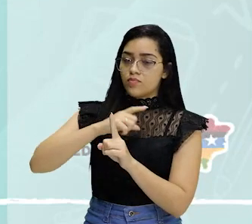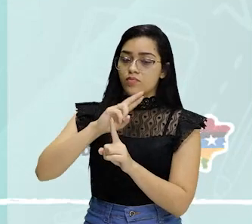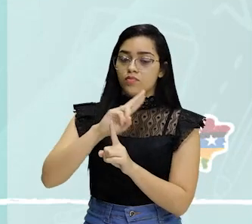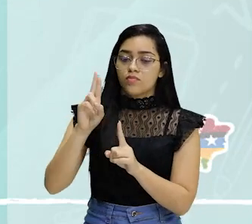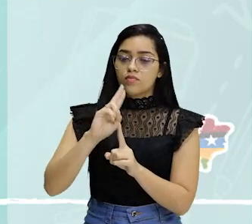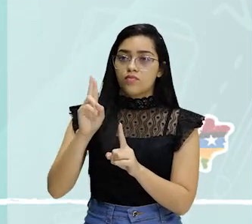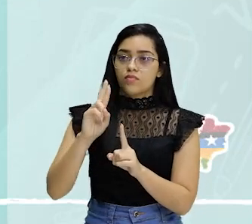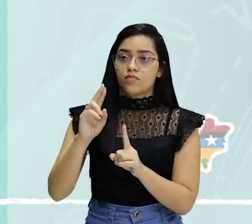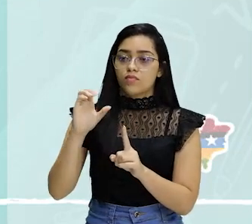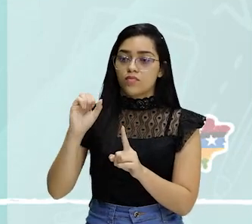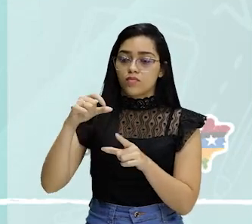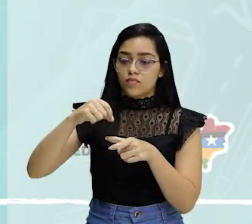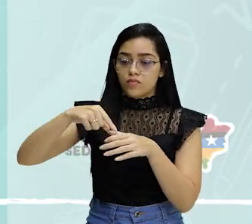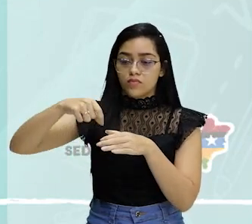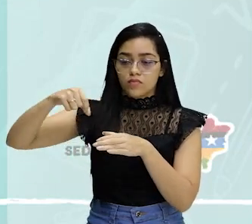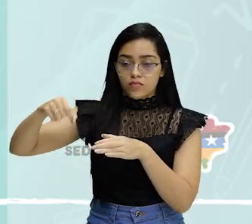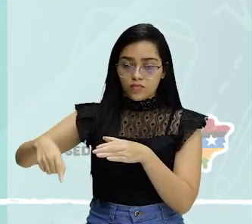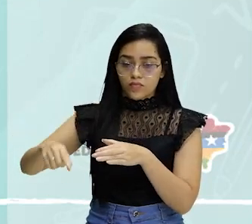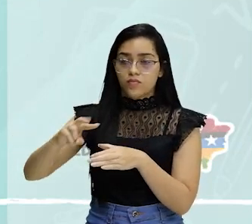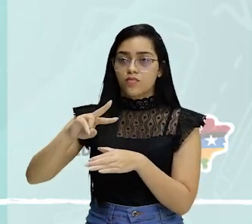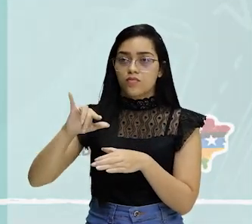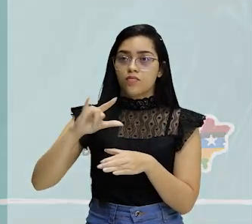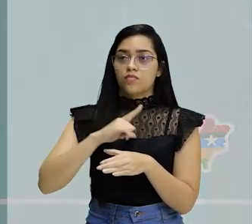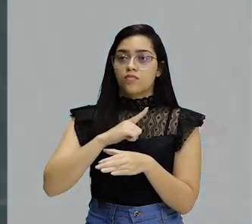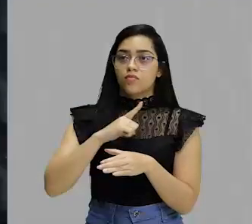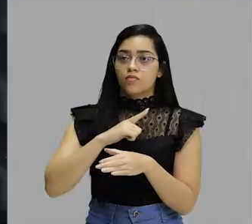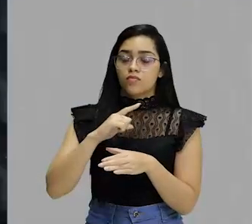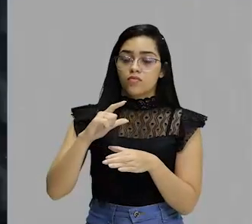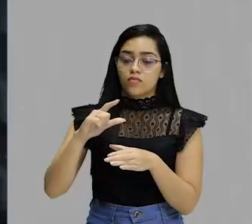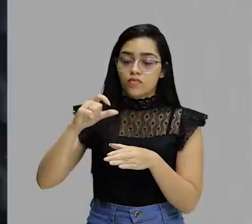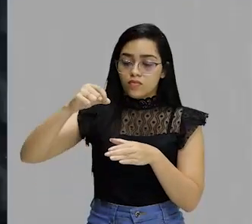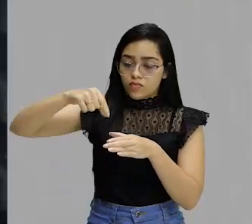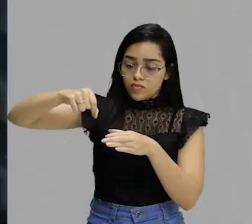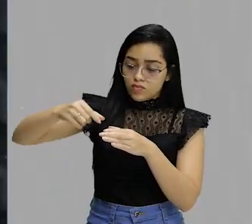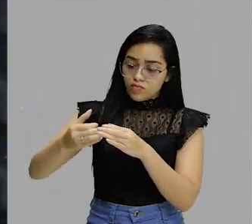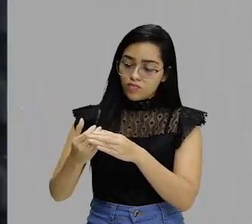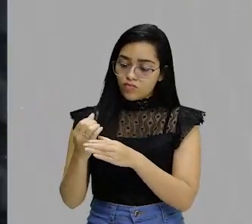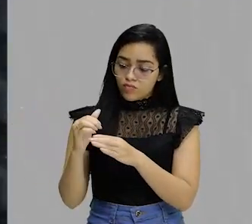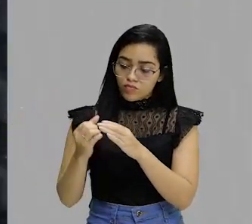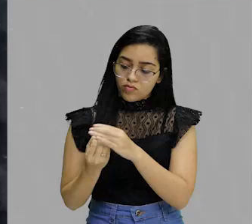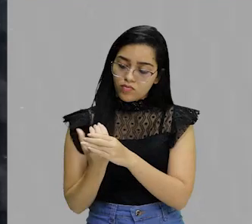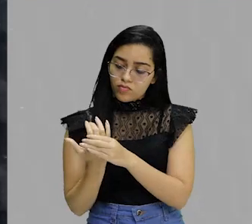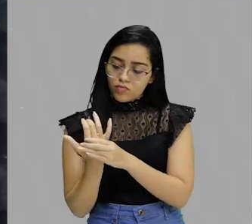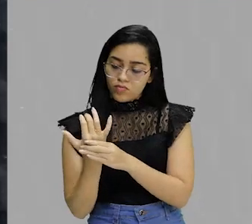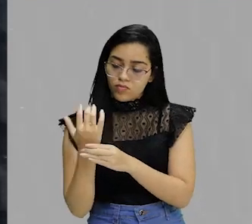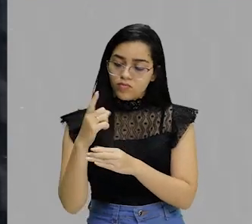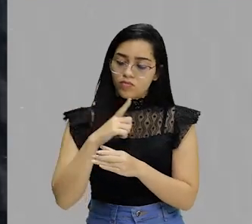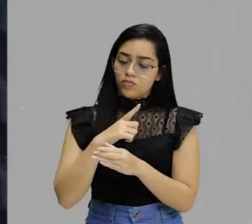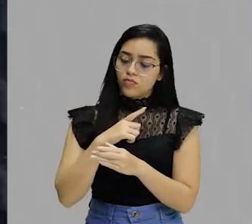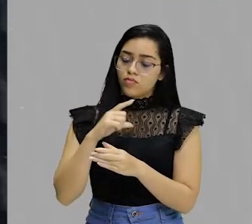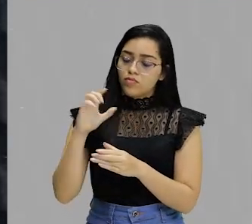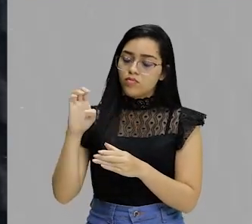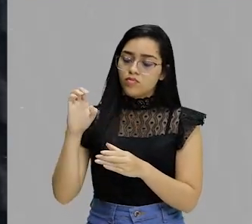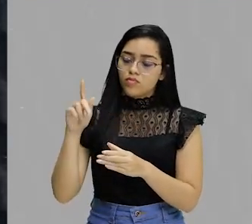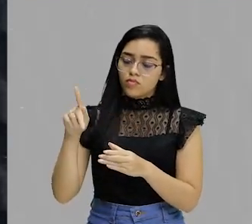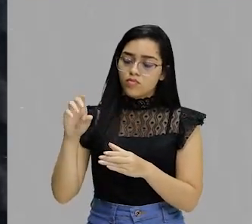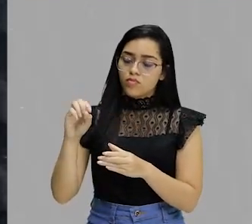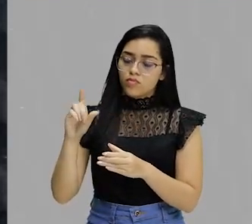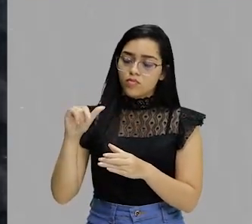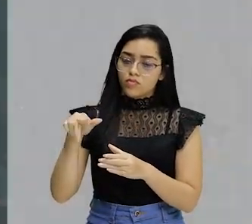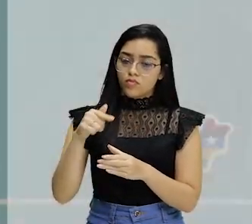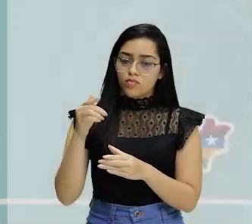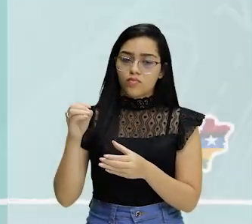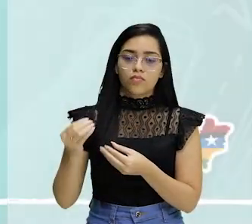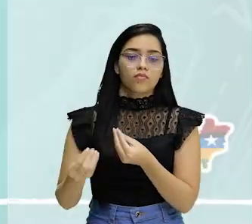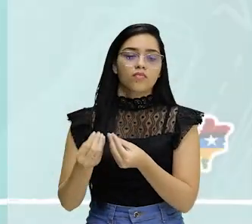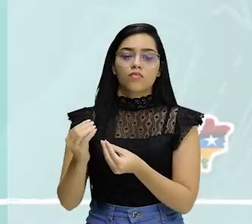dar origem à semente quando ela sofre a fecundação, certo? Durante o processo de polinização. E como